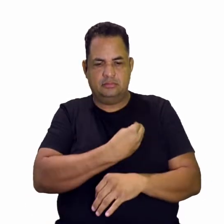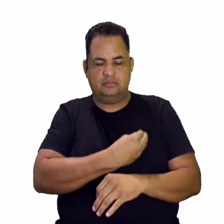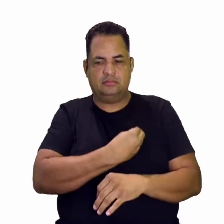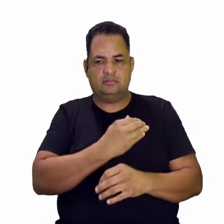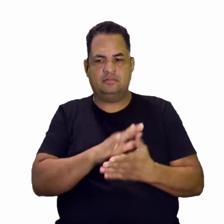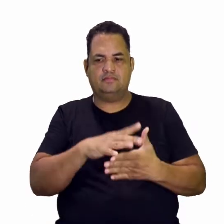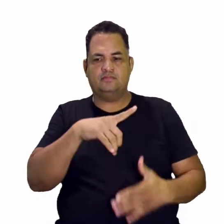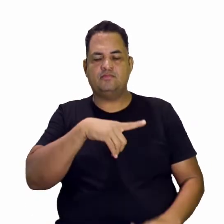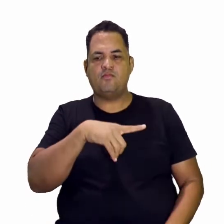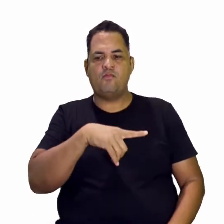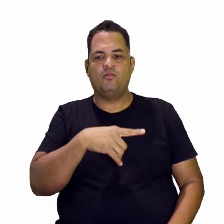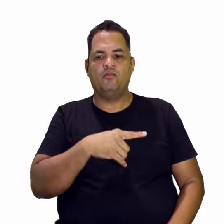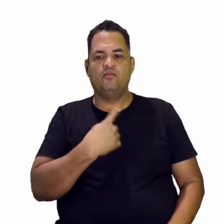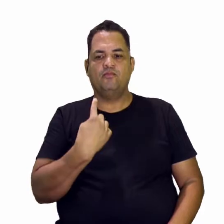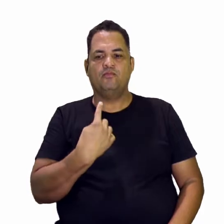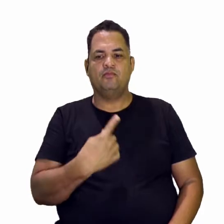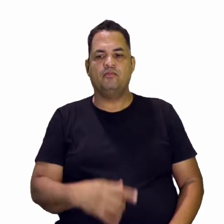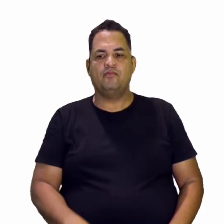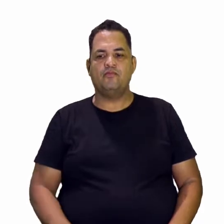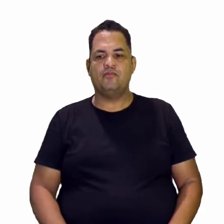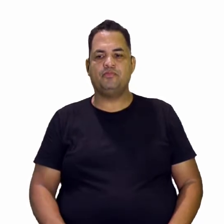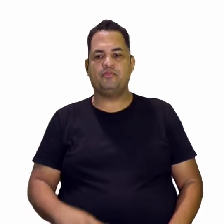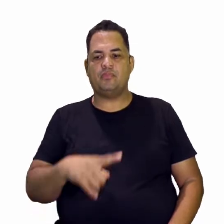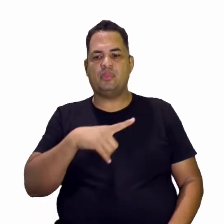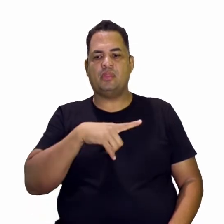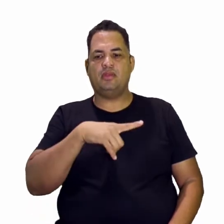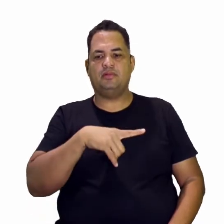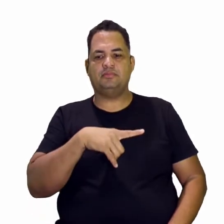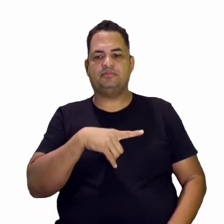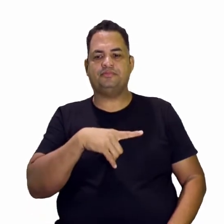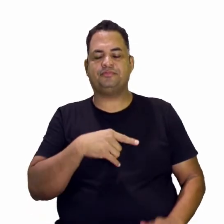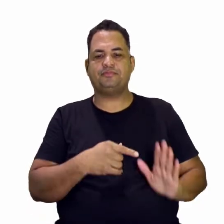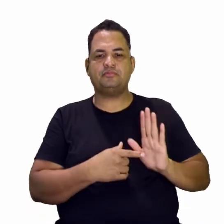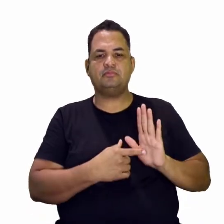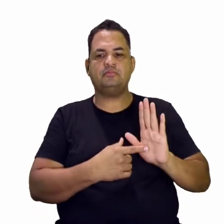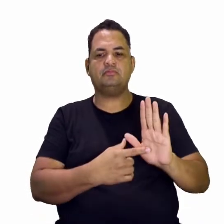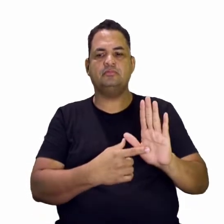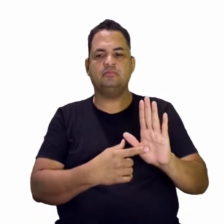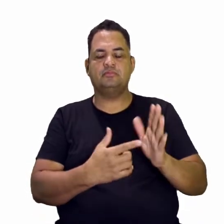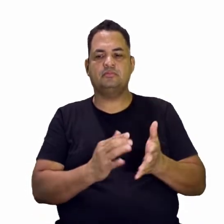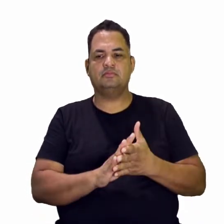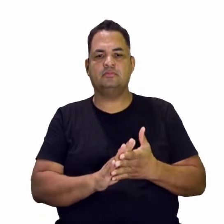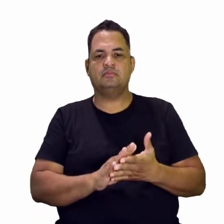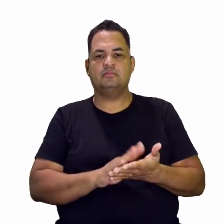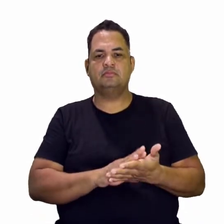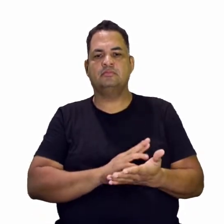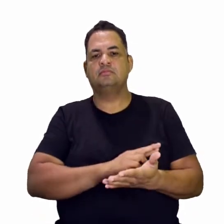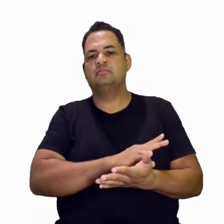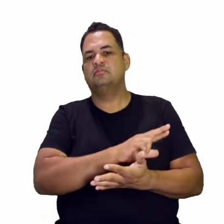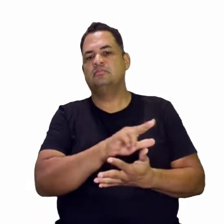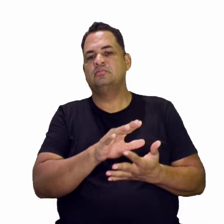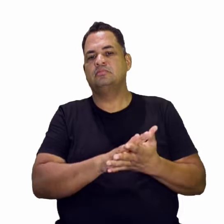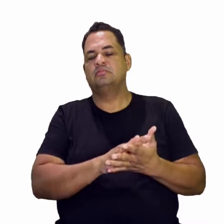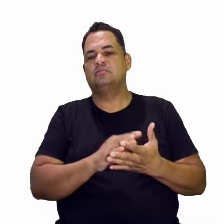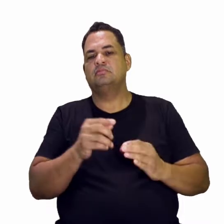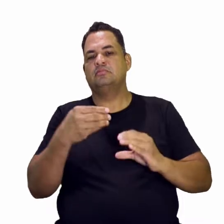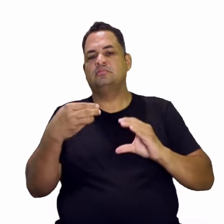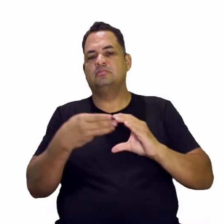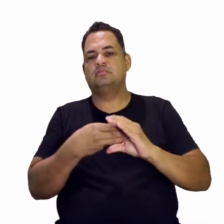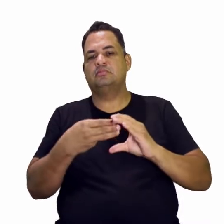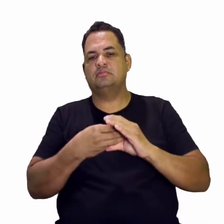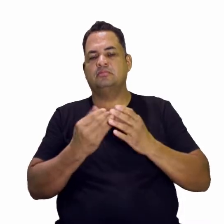micro-organismos, tá? Que não tem só os micro, a gente vai ter representantes que a gente chama de pluricelulares, então são capazes de